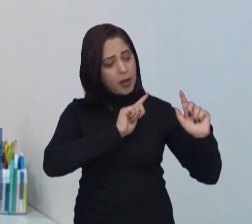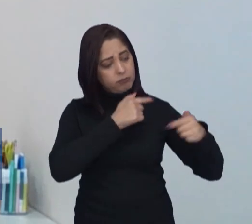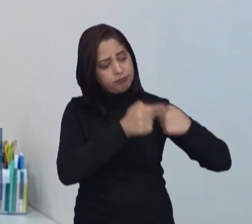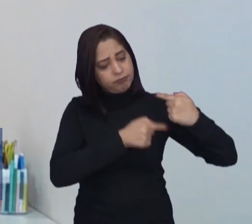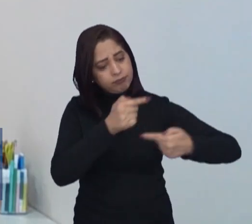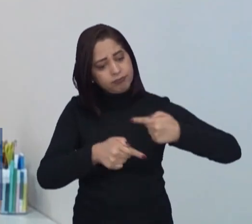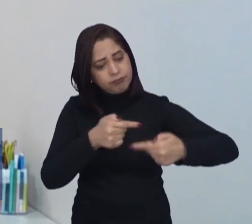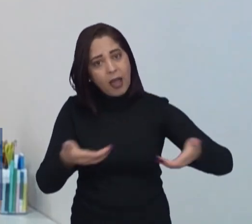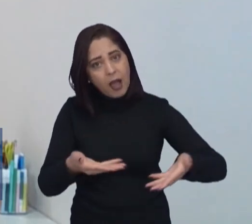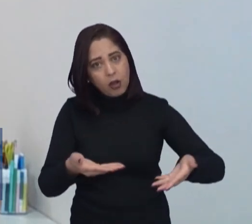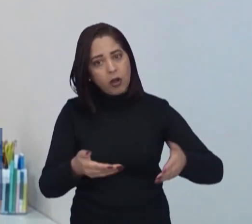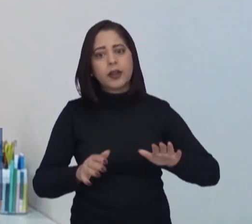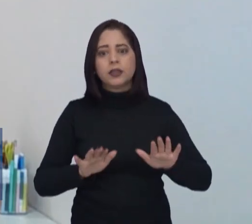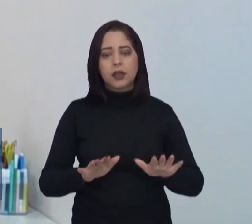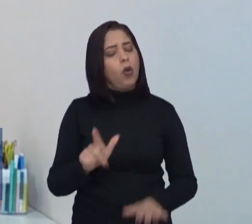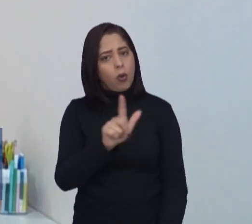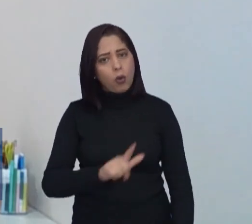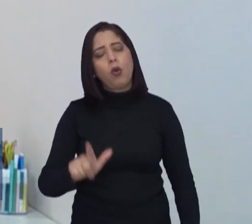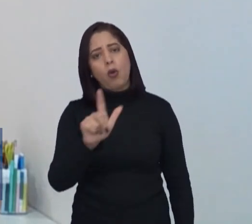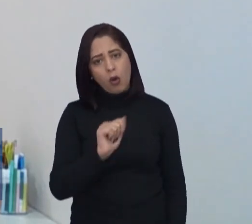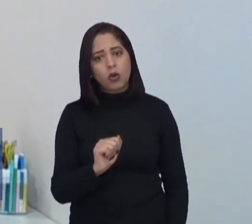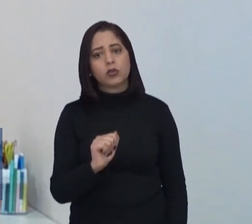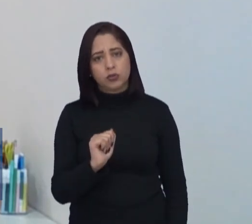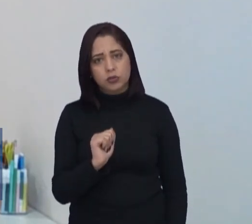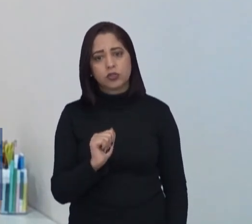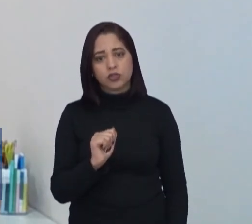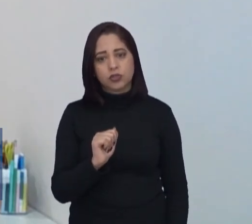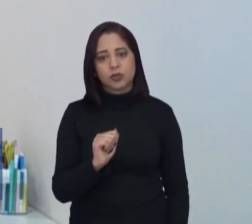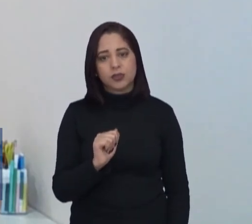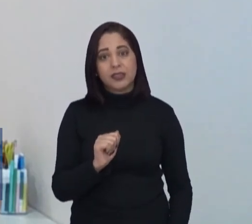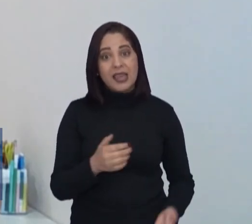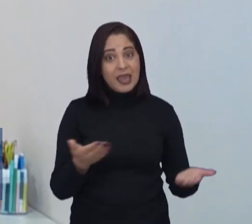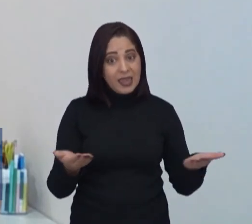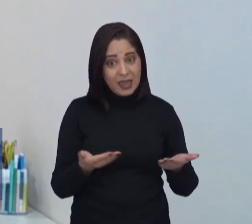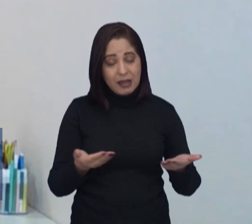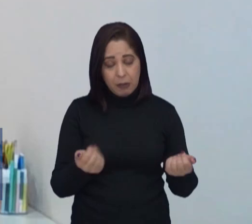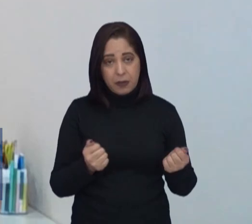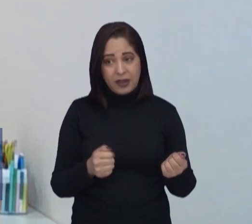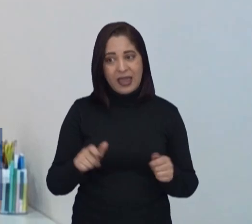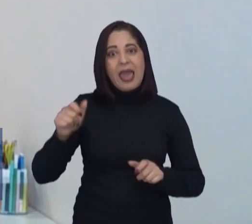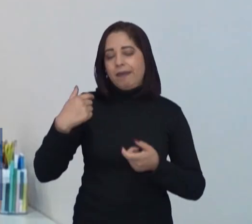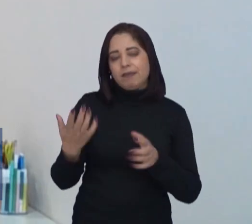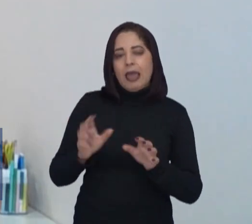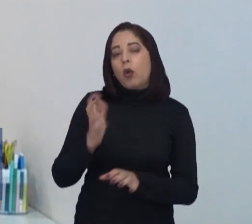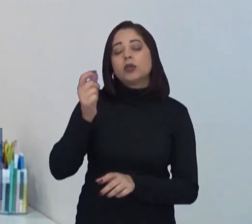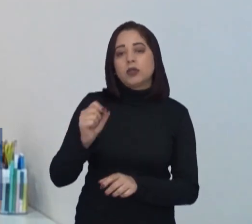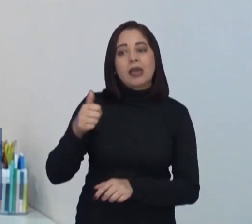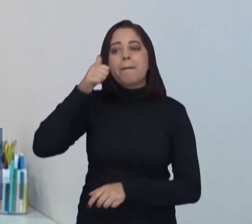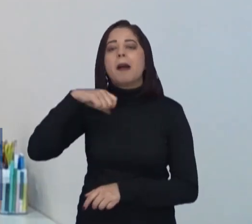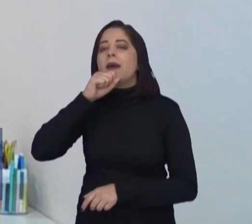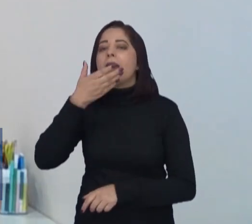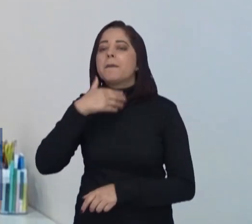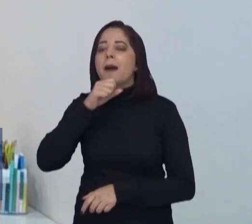geração. Então, consequentemente, acaba ali tendo essa influência e como não faz parte da realidade de muitas famílias, acabam